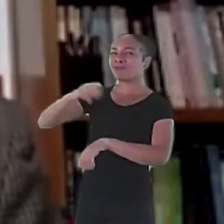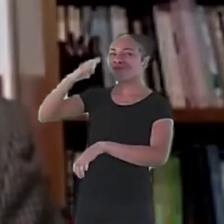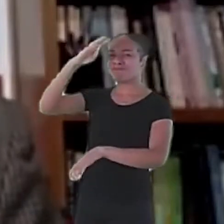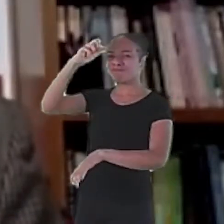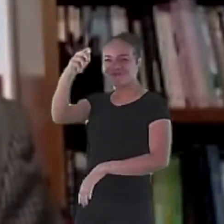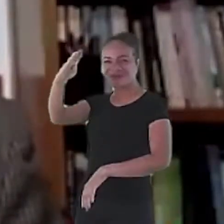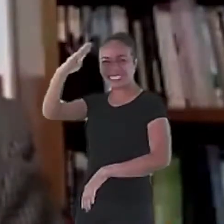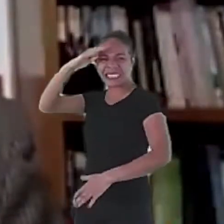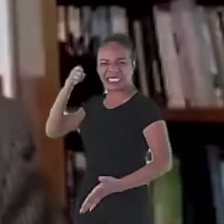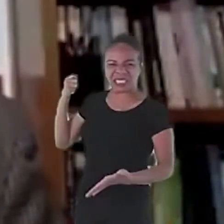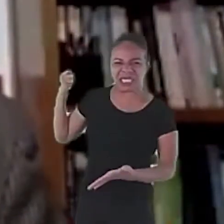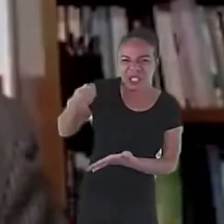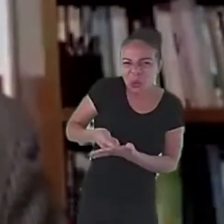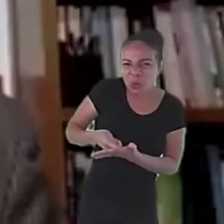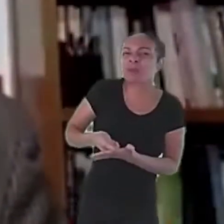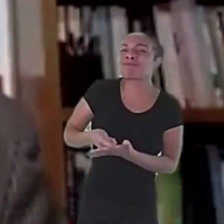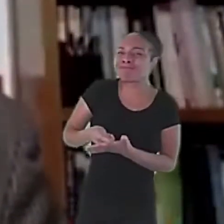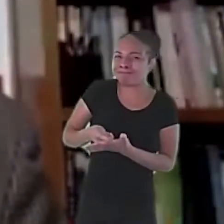férrea.